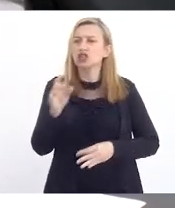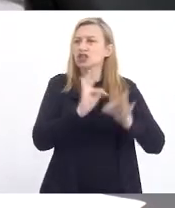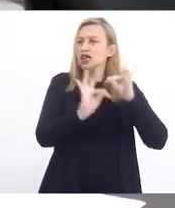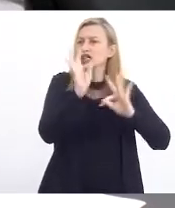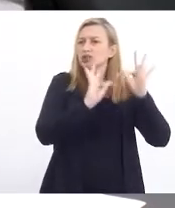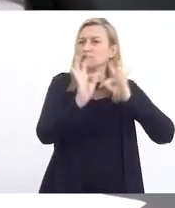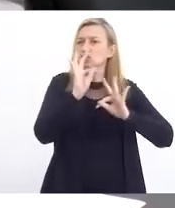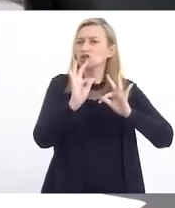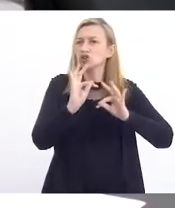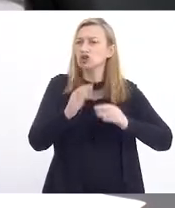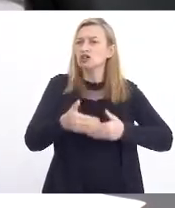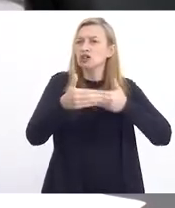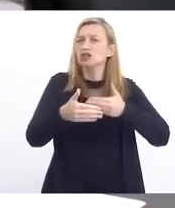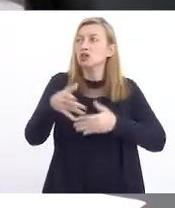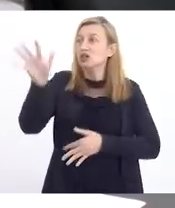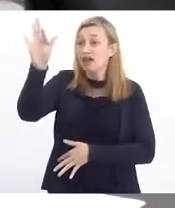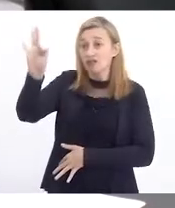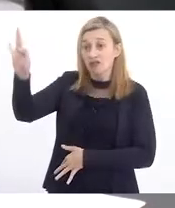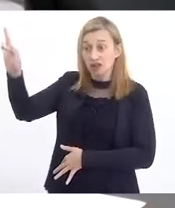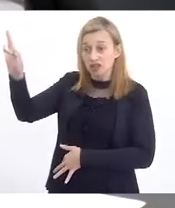tecnologia avançou na França